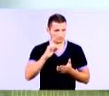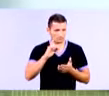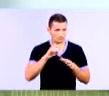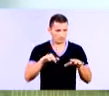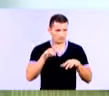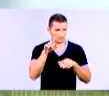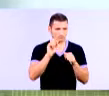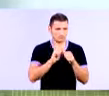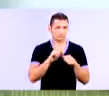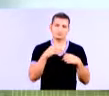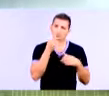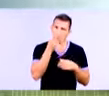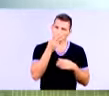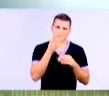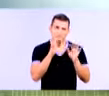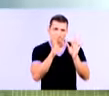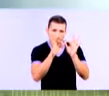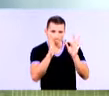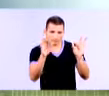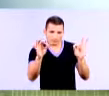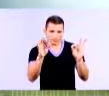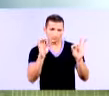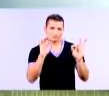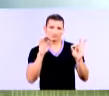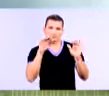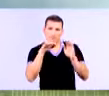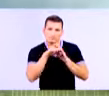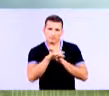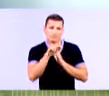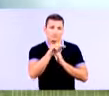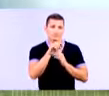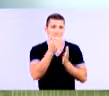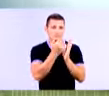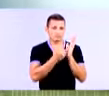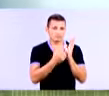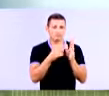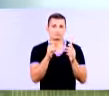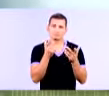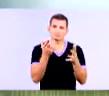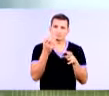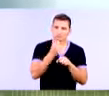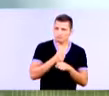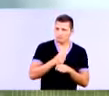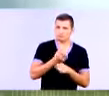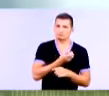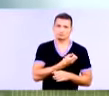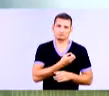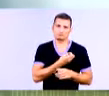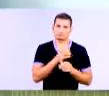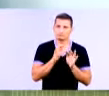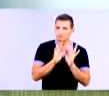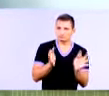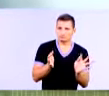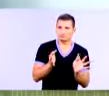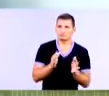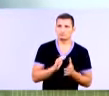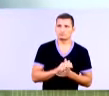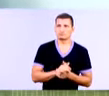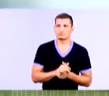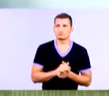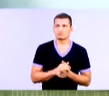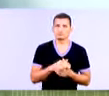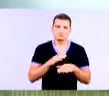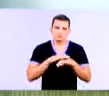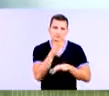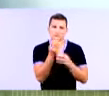você colocar um comentáriozinho no início só para dizer, olha, esse programa serve para calcular média. Simples assim, né? E quanto mais detalhado,